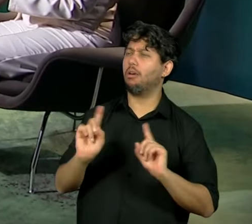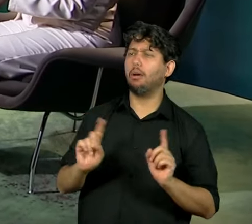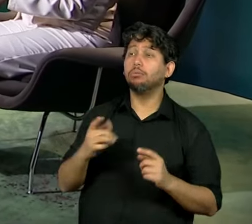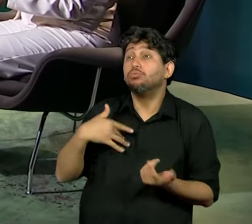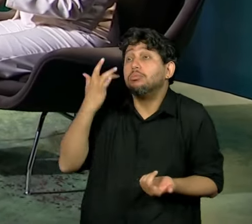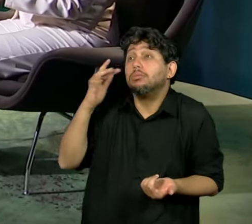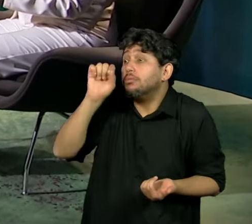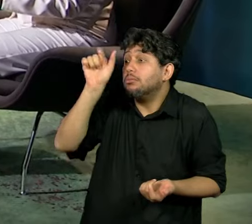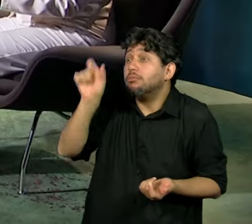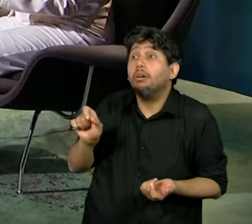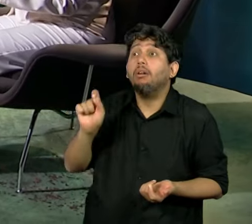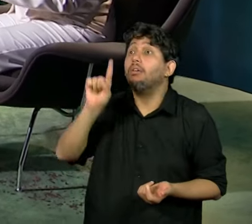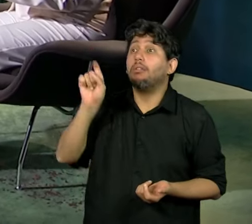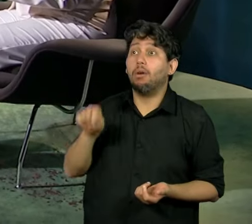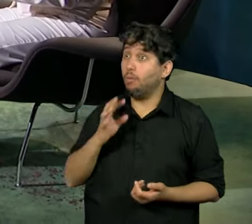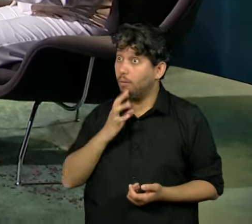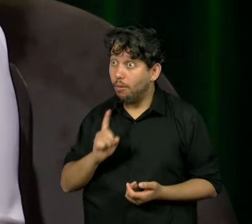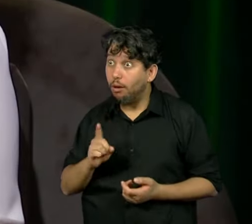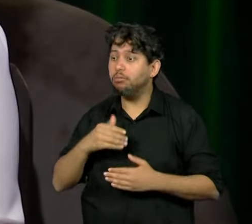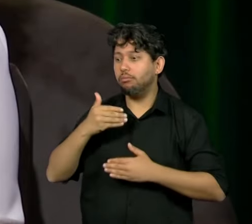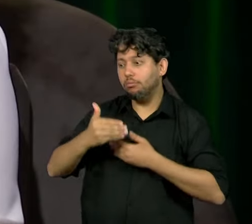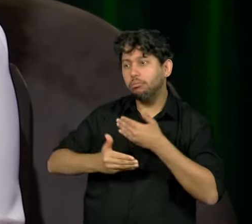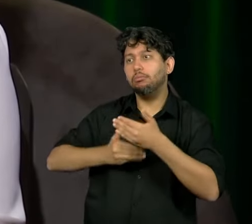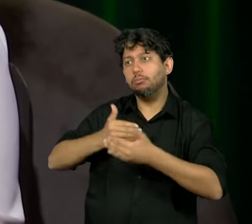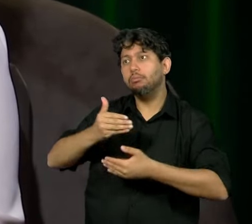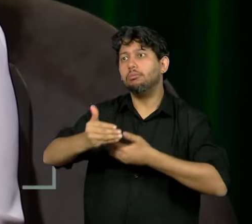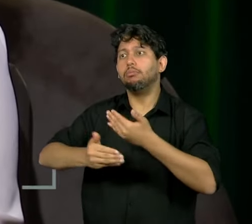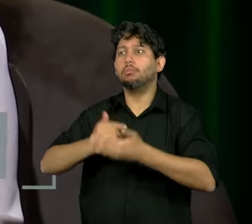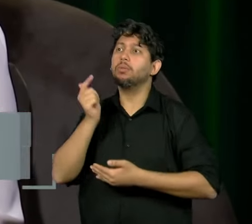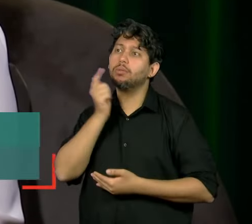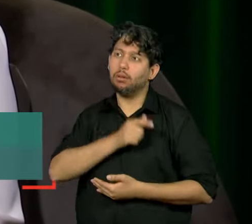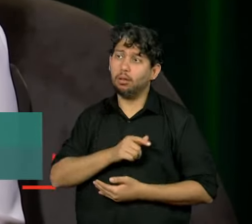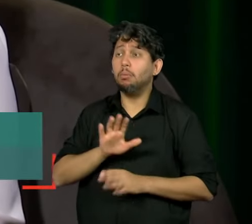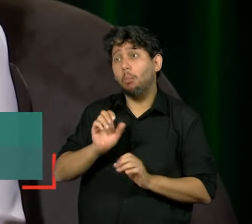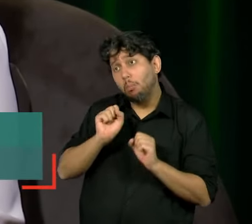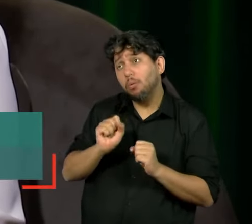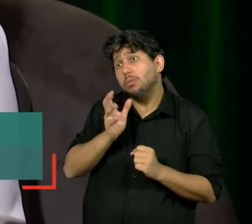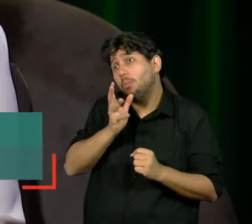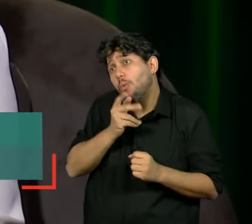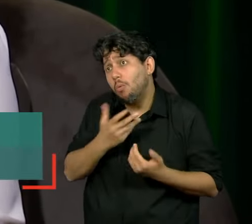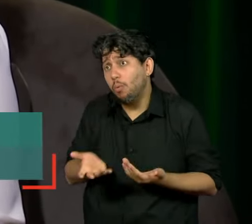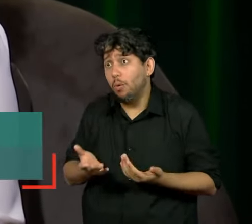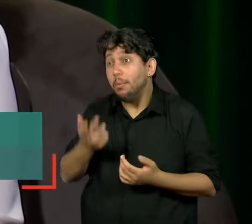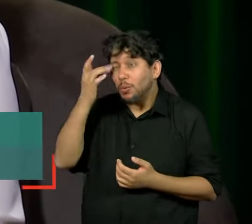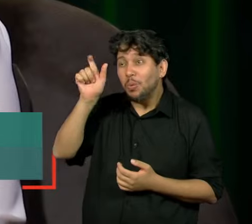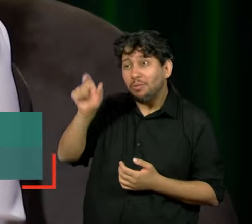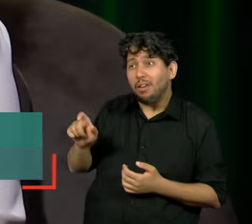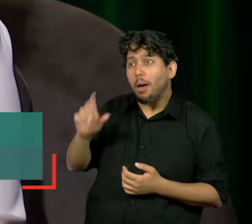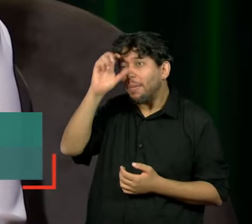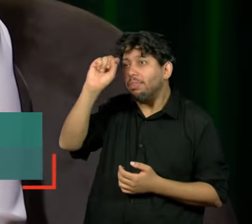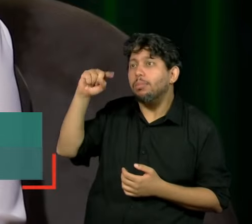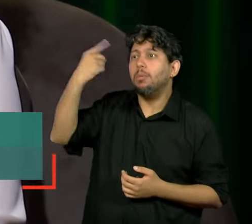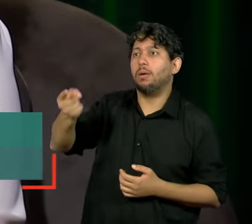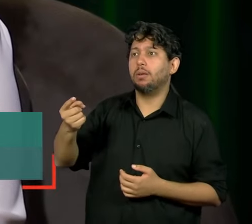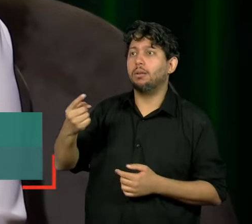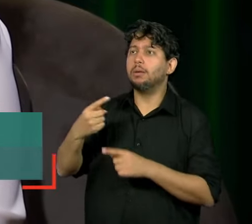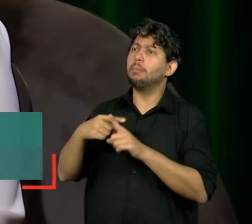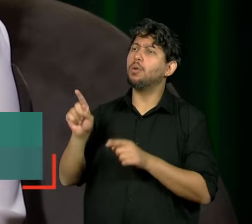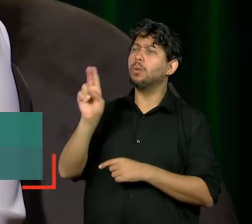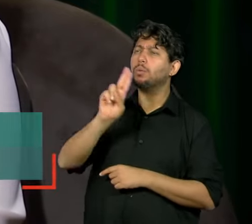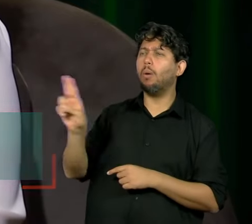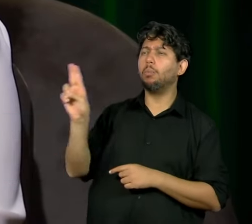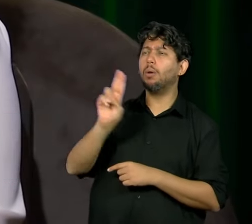cada uma dessas celebridades, dessas personalidades, ainda que ela vá aprender sobre essas pessoas depois, crescer com esses